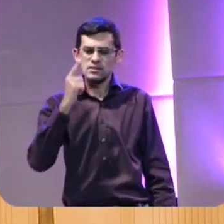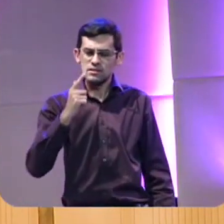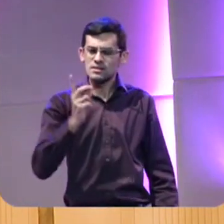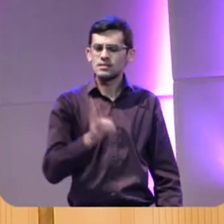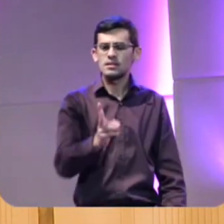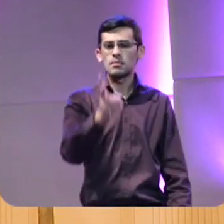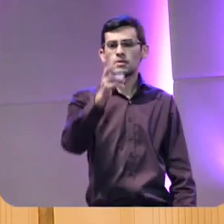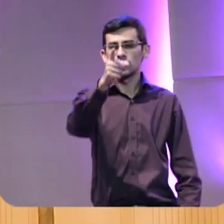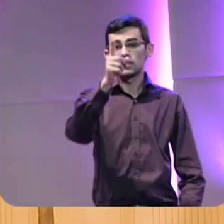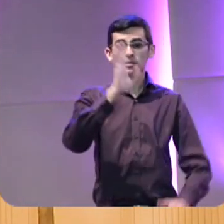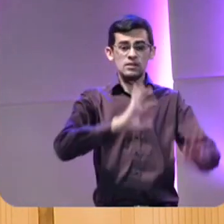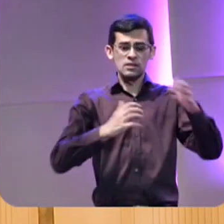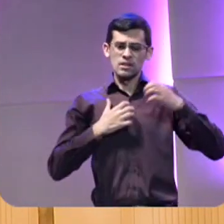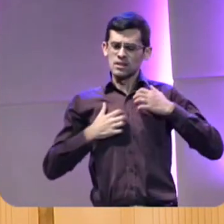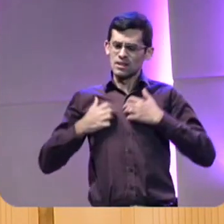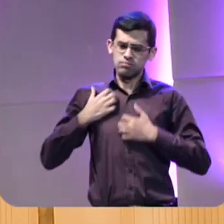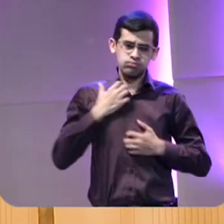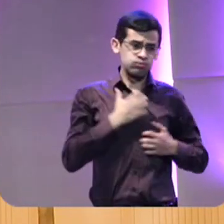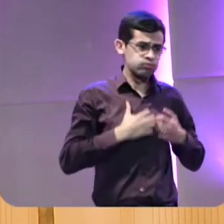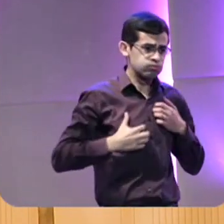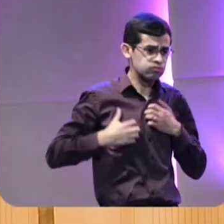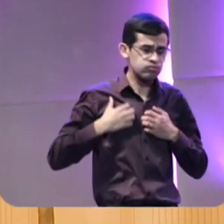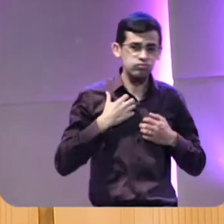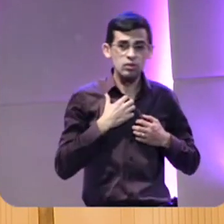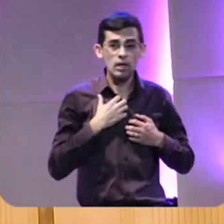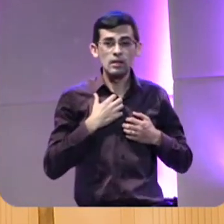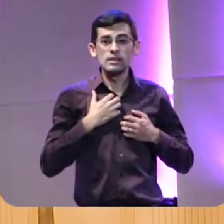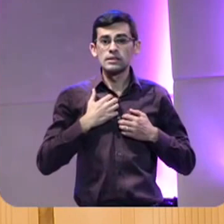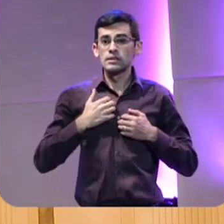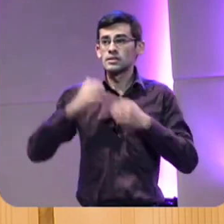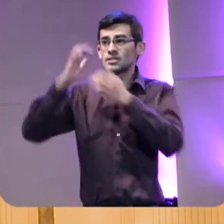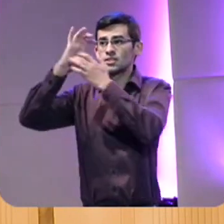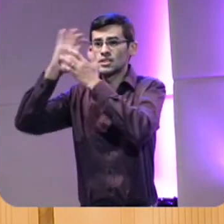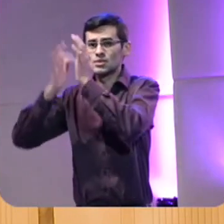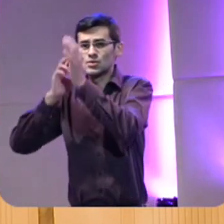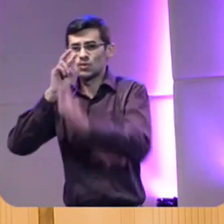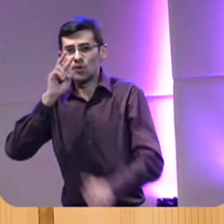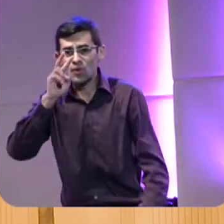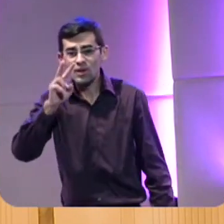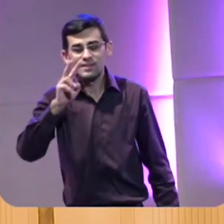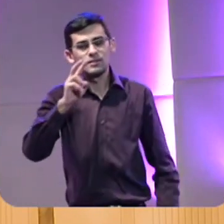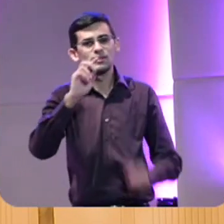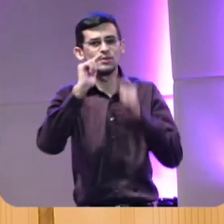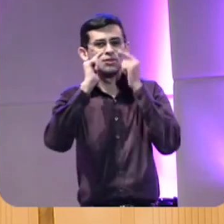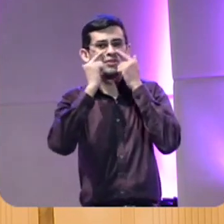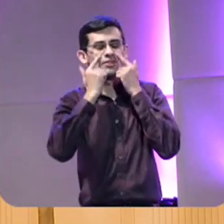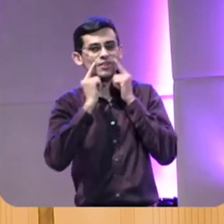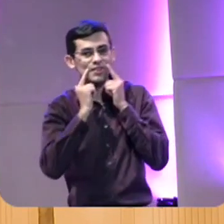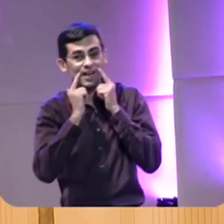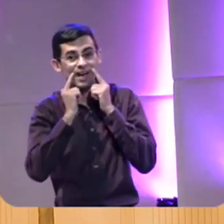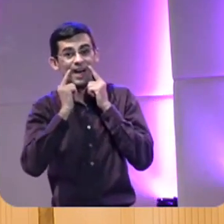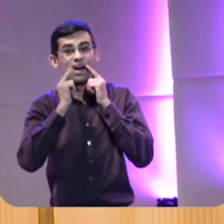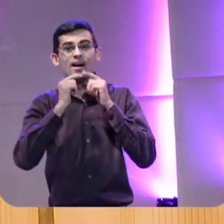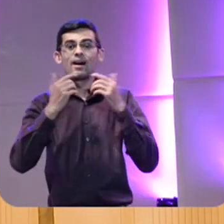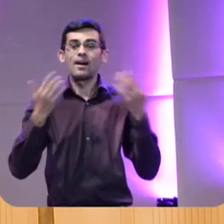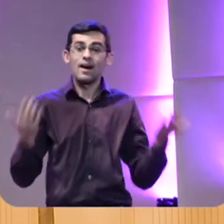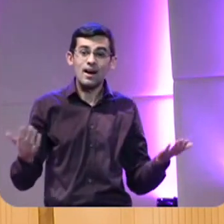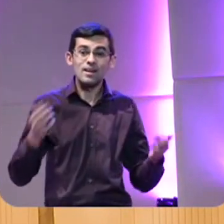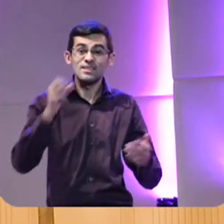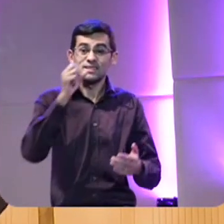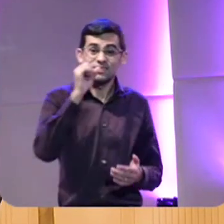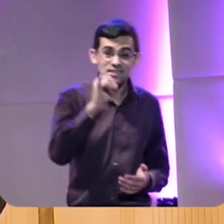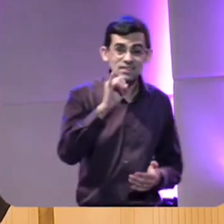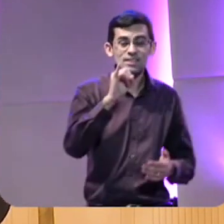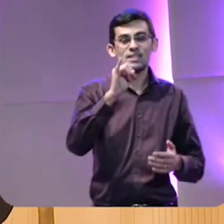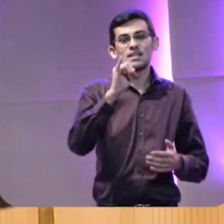angustiado, desesperado, Jesus, eu penso que chora por você. E ele diz, se o João, se o Pedro,